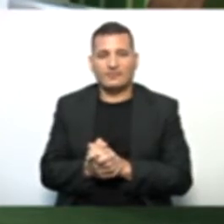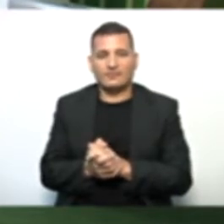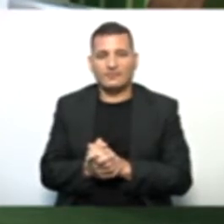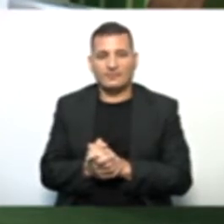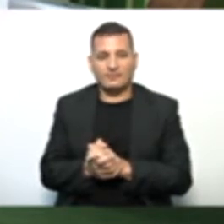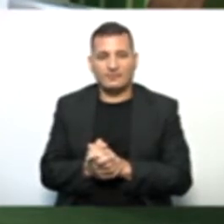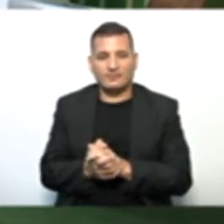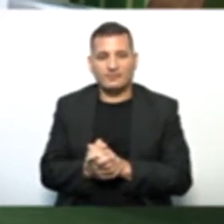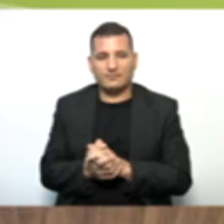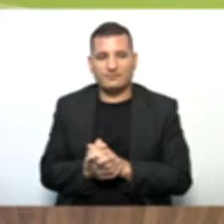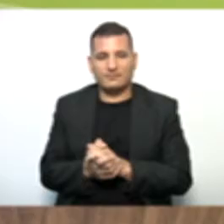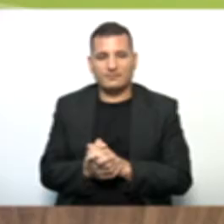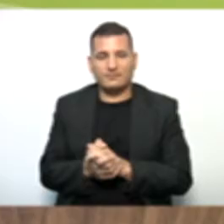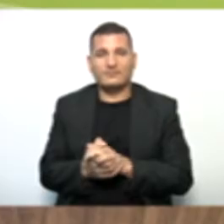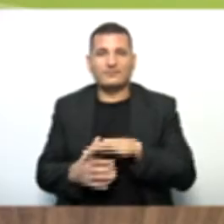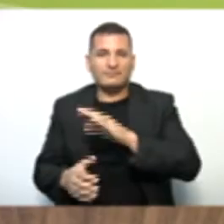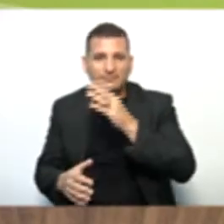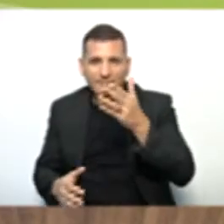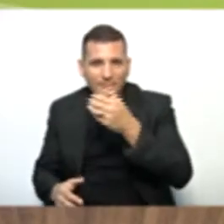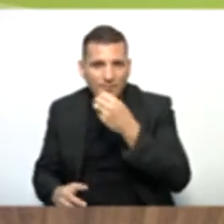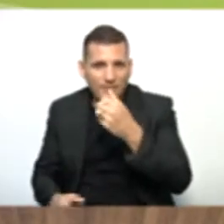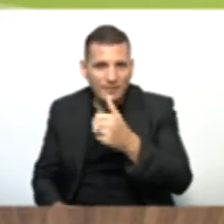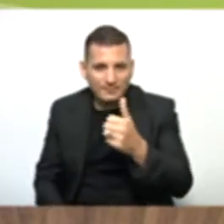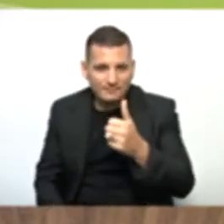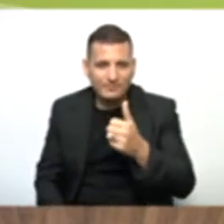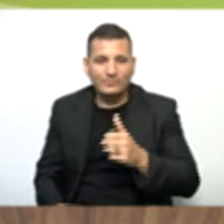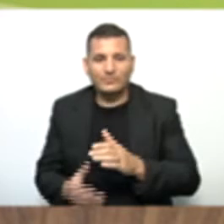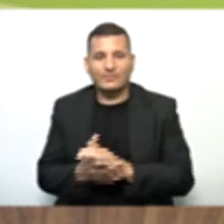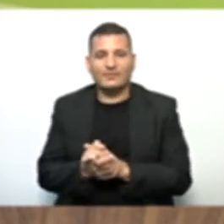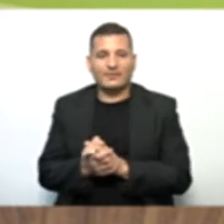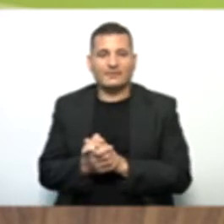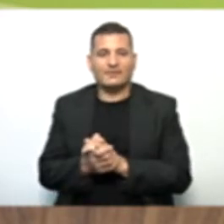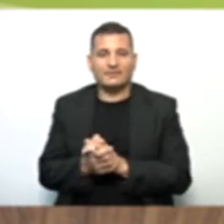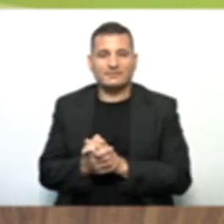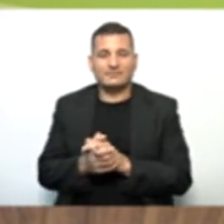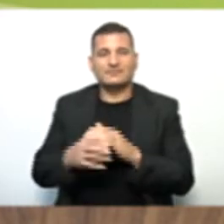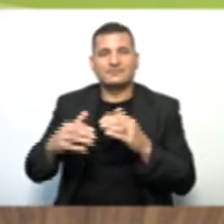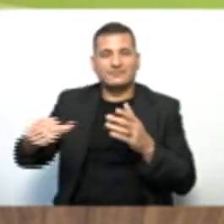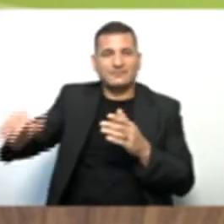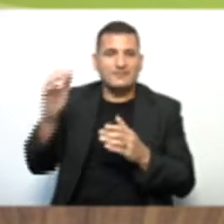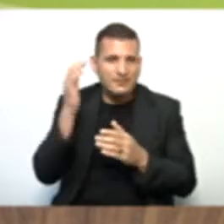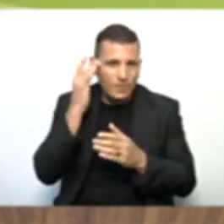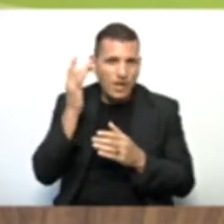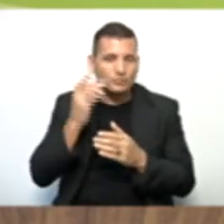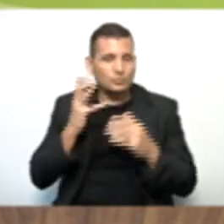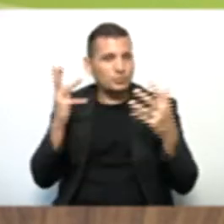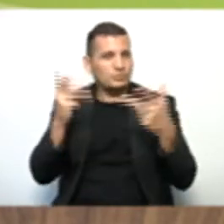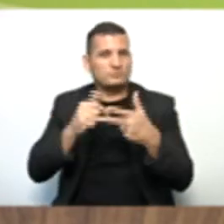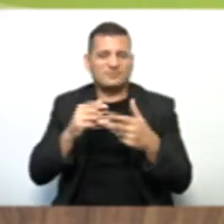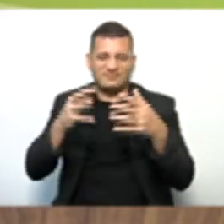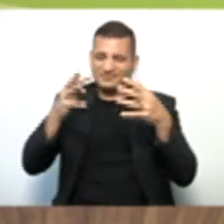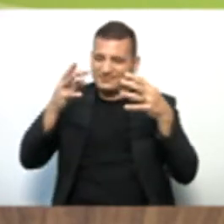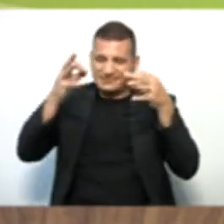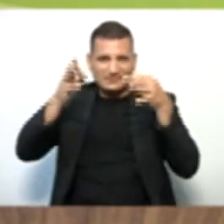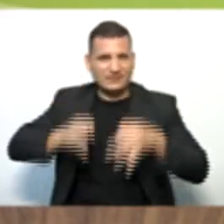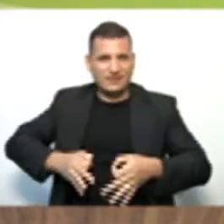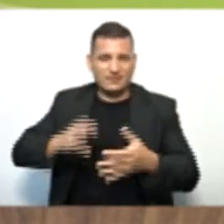aí? E aí, galera, beleza? Eu acho que todo mundo vai gabaritar essa prova. Nossa.